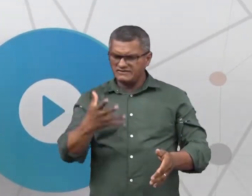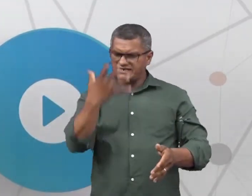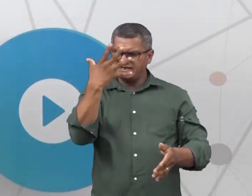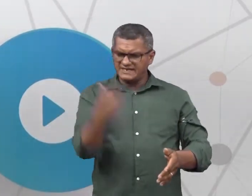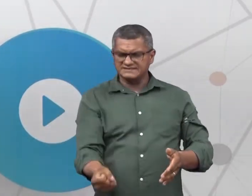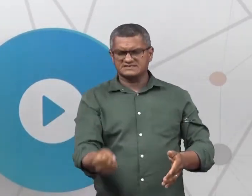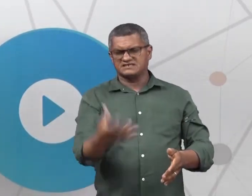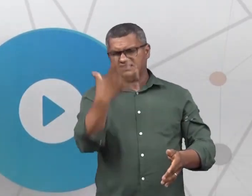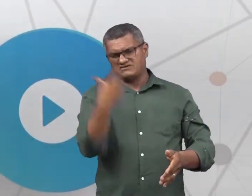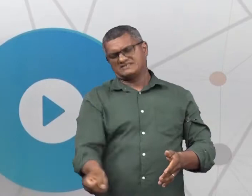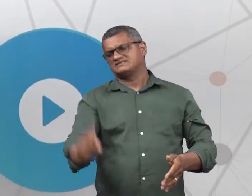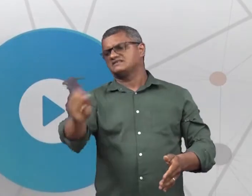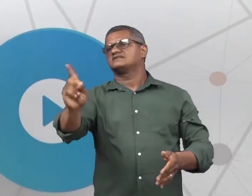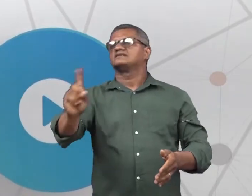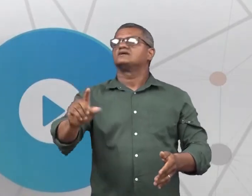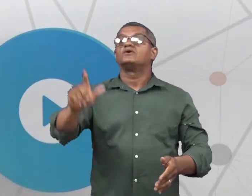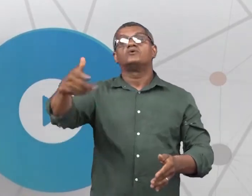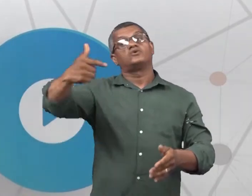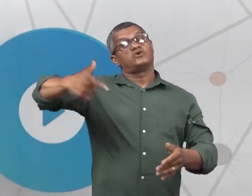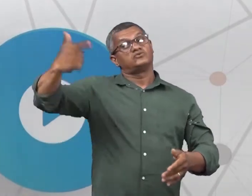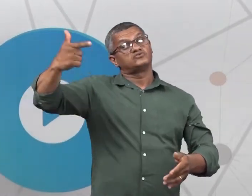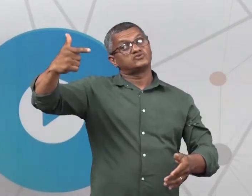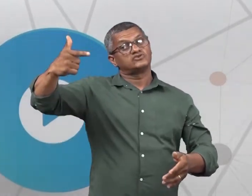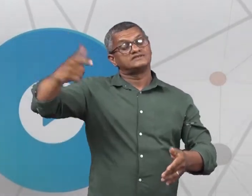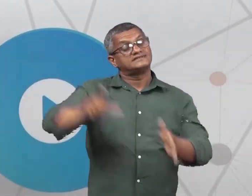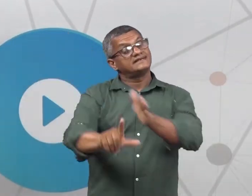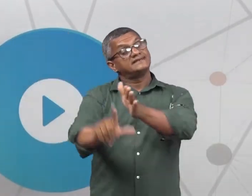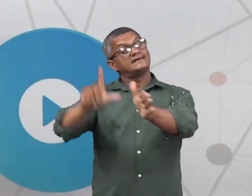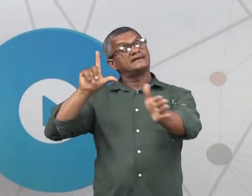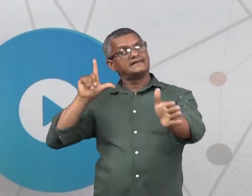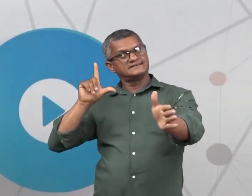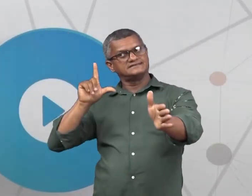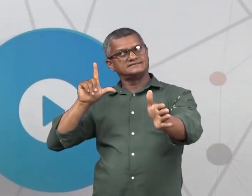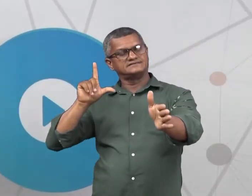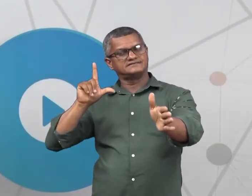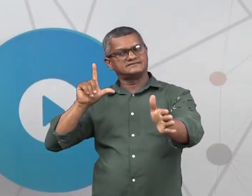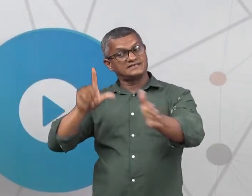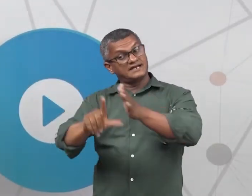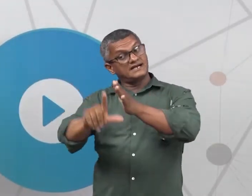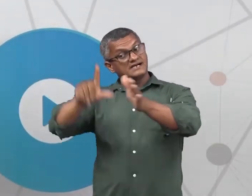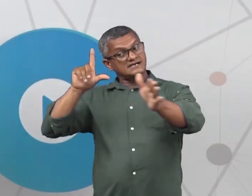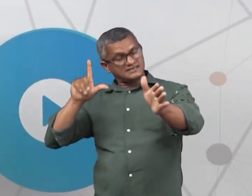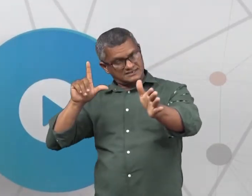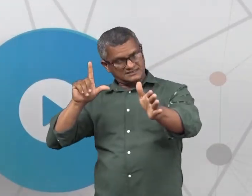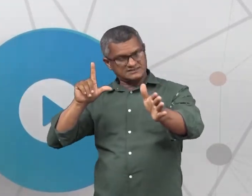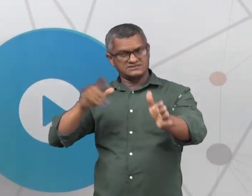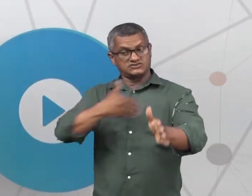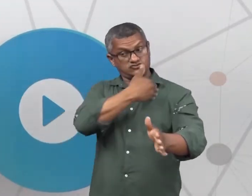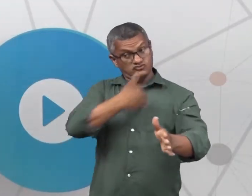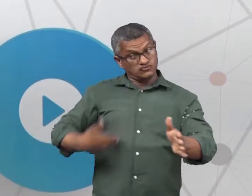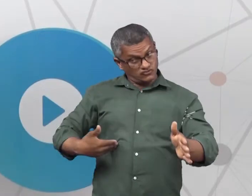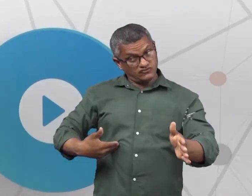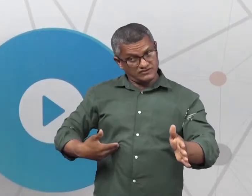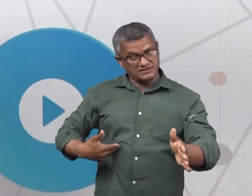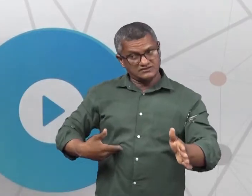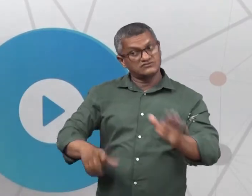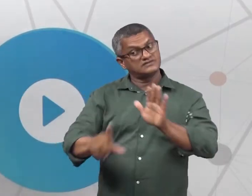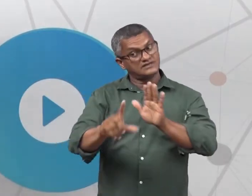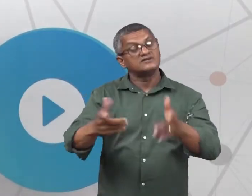concordar ou não com aquela atitude. O plebiscito ele funciona antes do poder público tomar uma